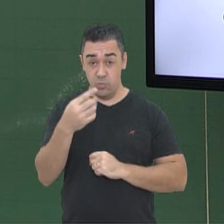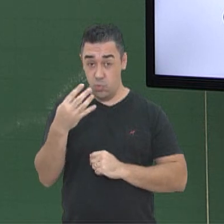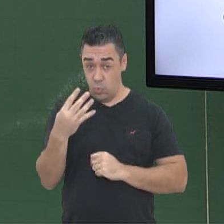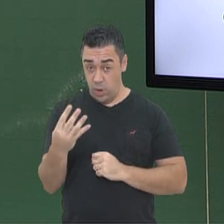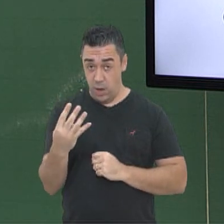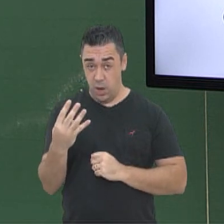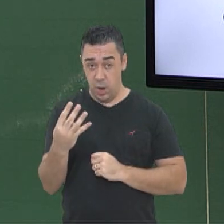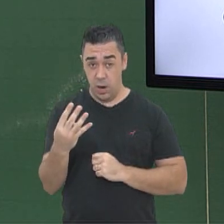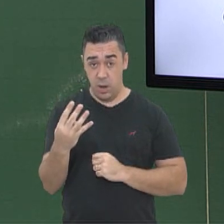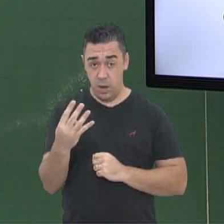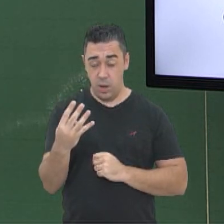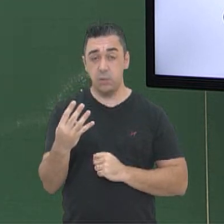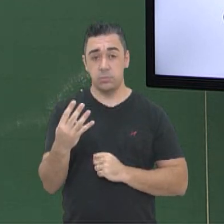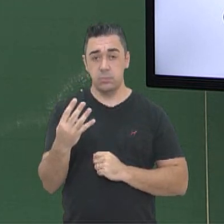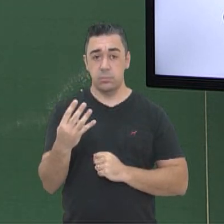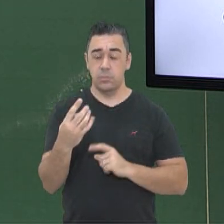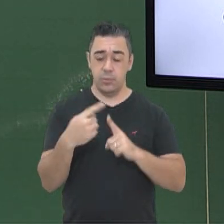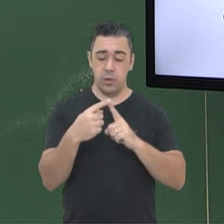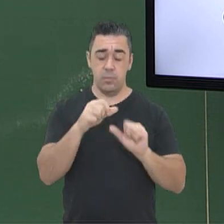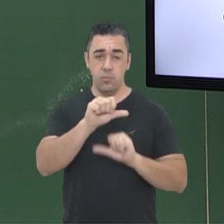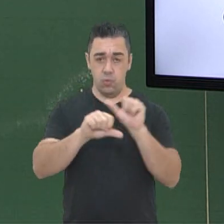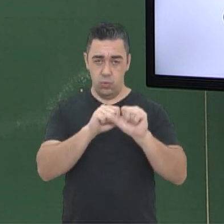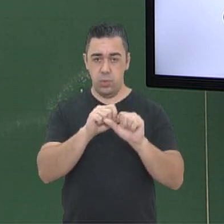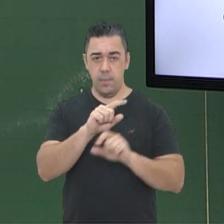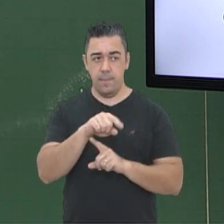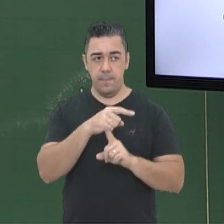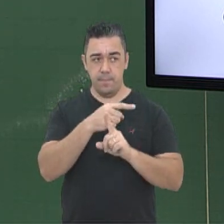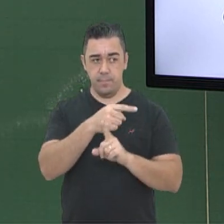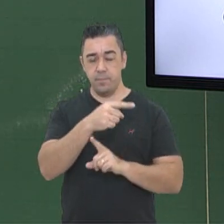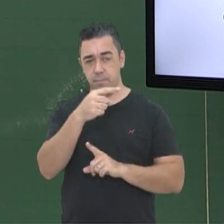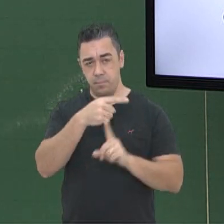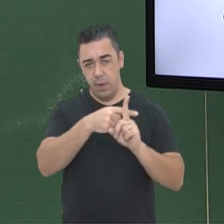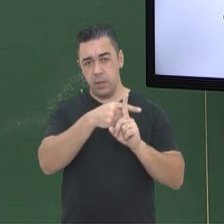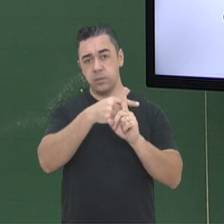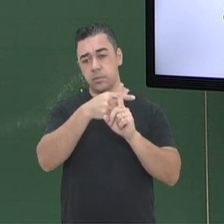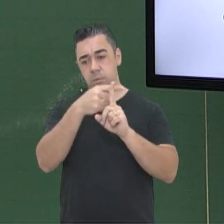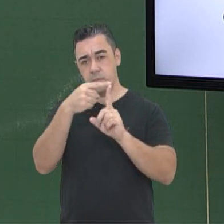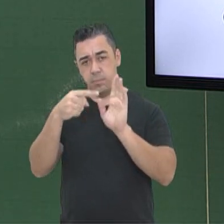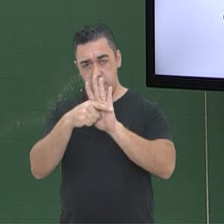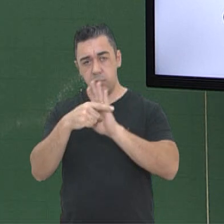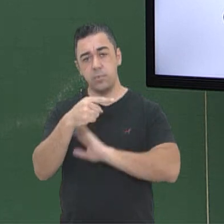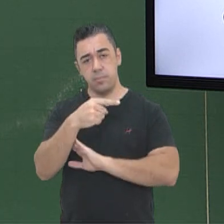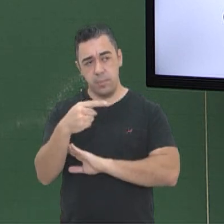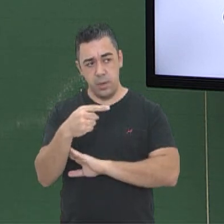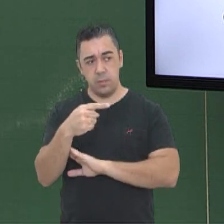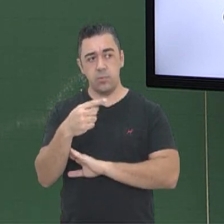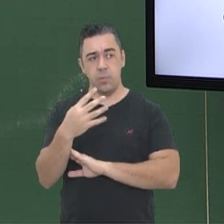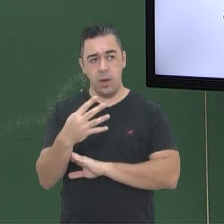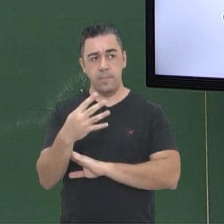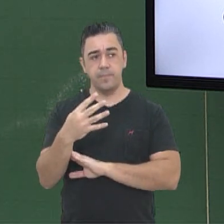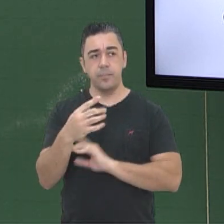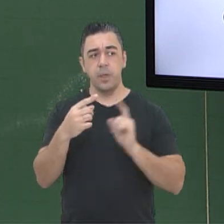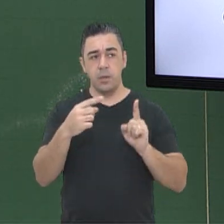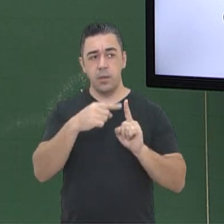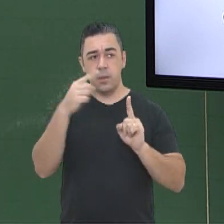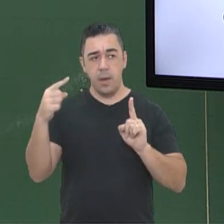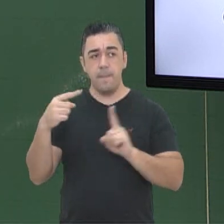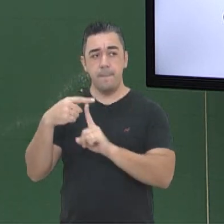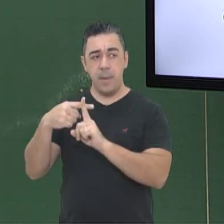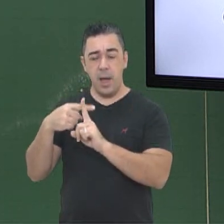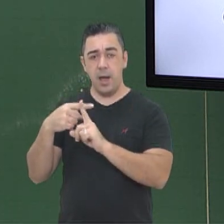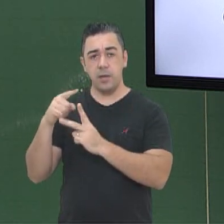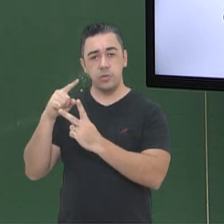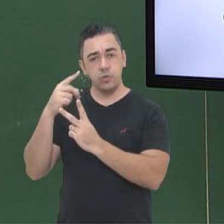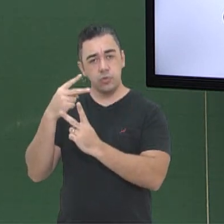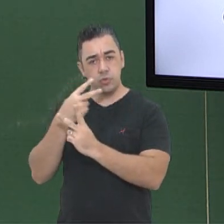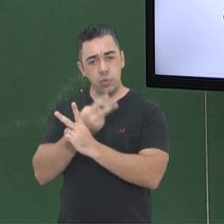aqui o sinal do 4 quando não tem nada é mais, e esse menos com esse menos fica mais 2 raiz de 3.